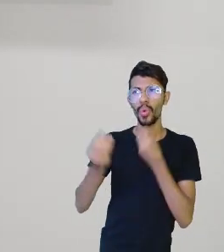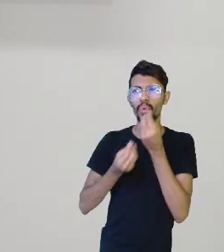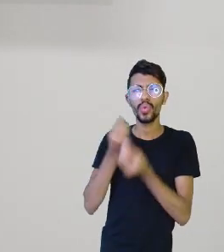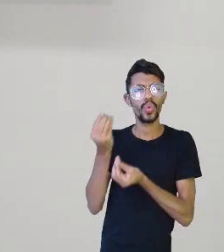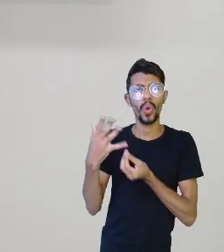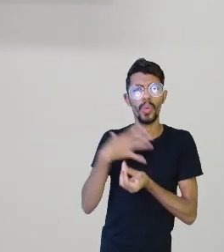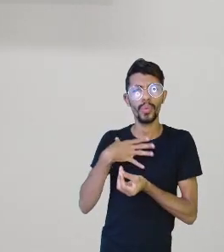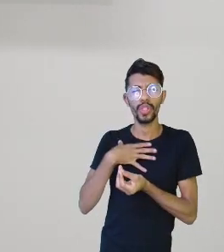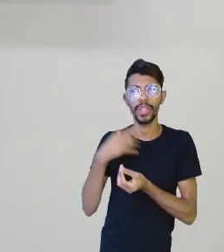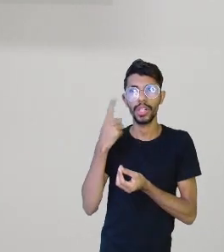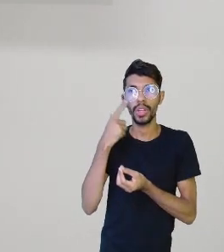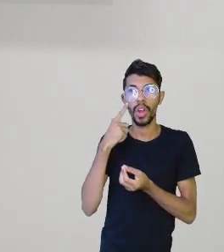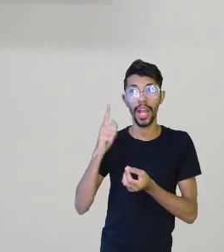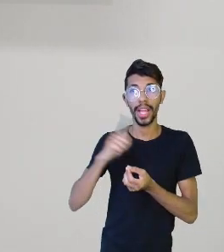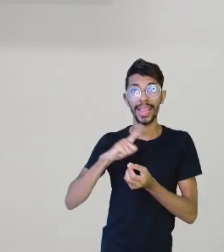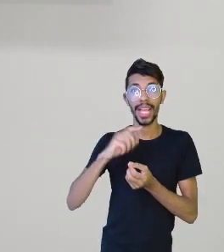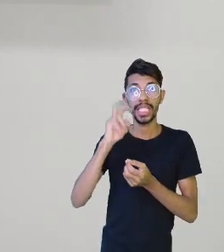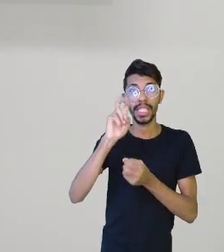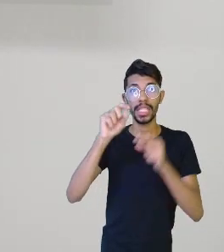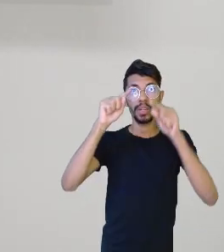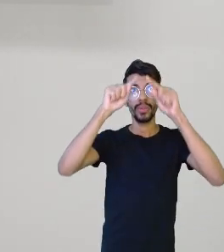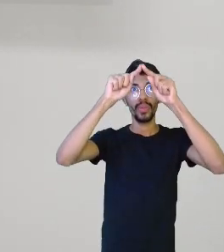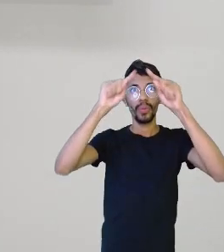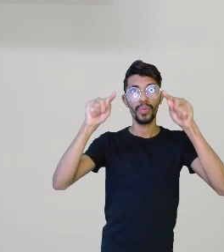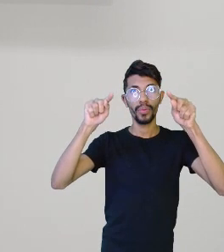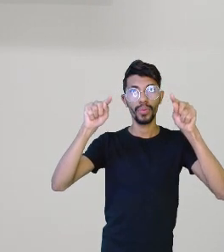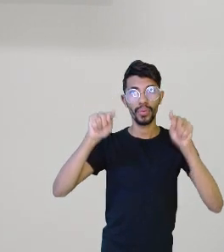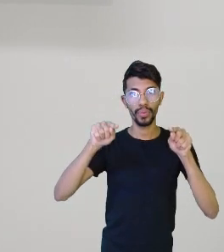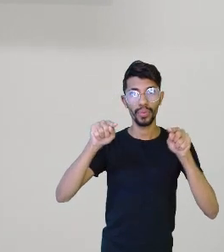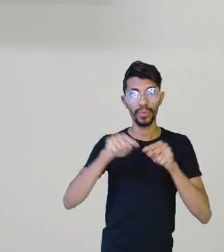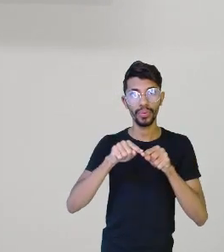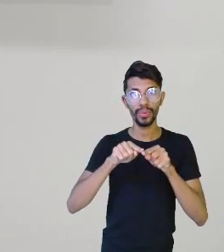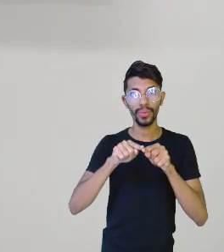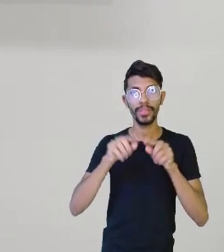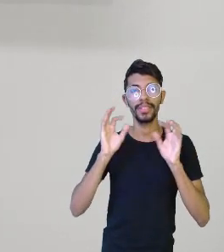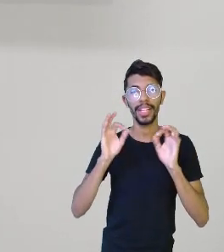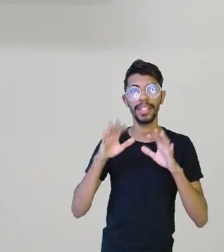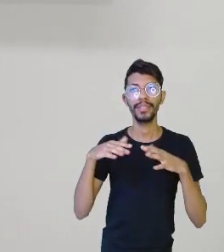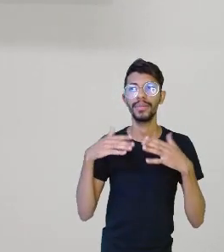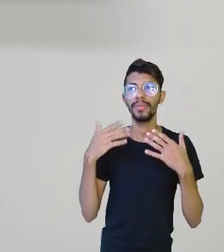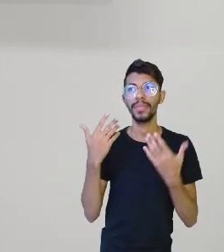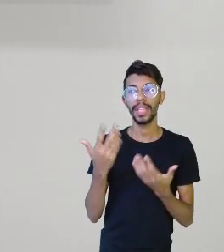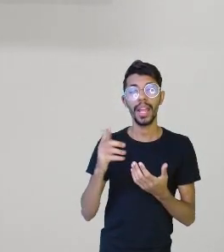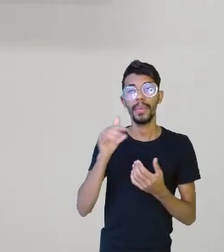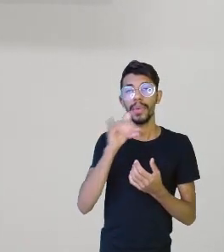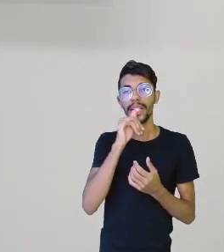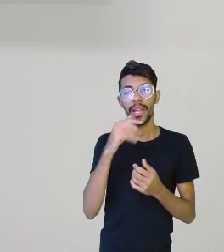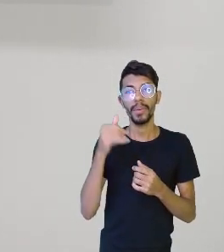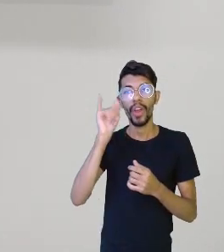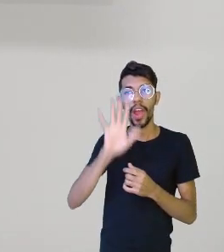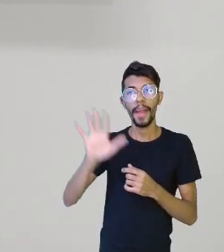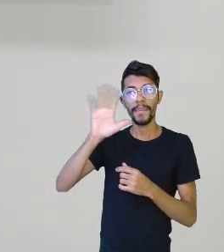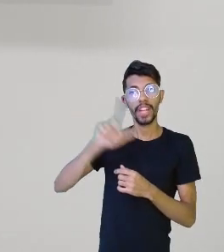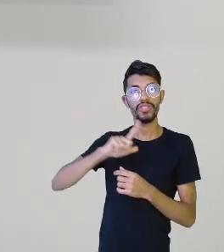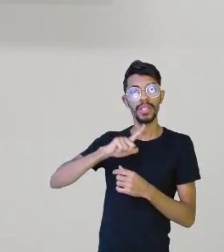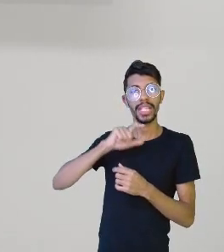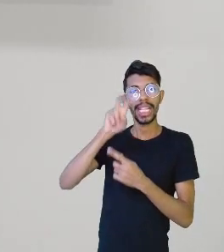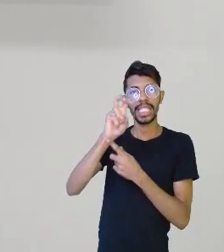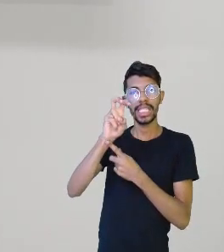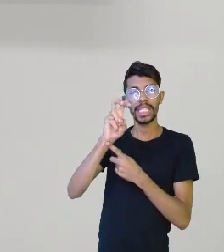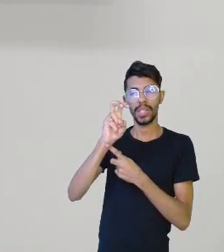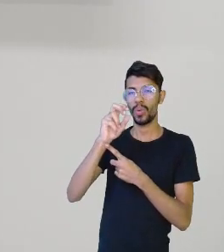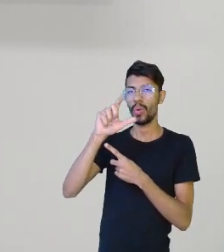pentagonal? É a forma que tem 5 lados, né? O pentágono é a figura matemática que possui 5 lados. E se você